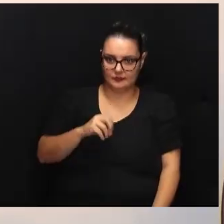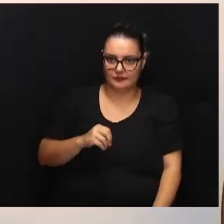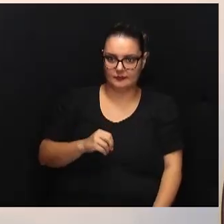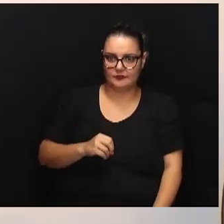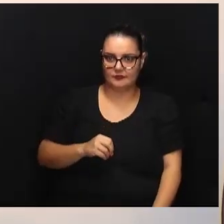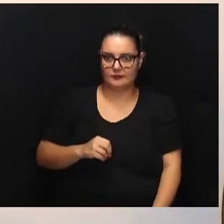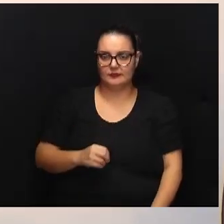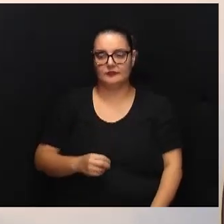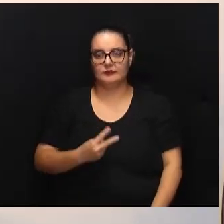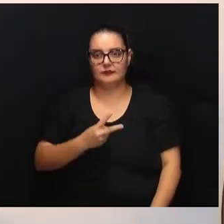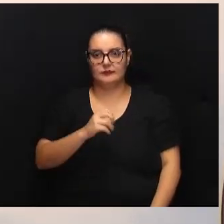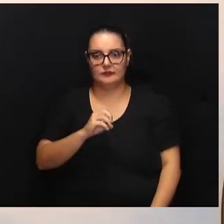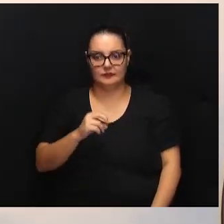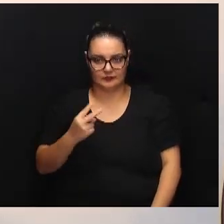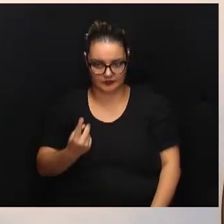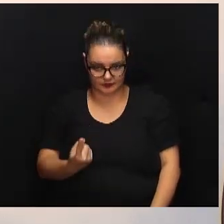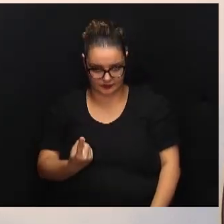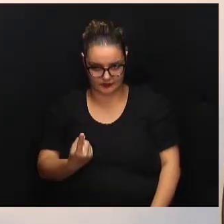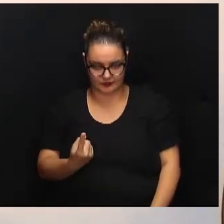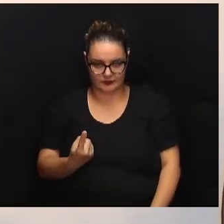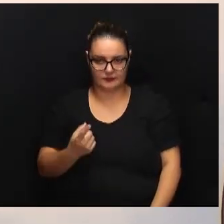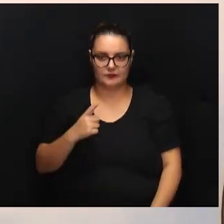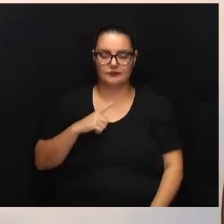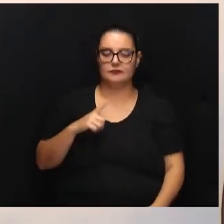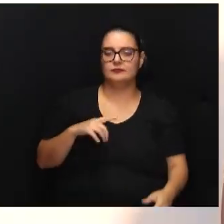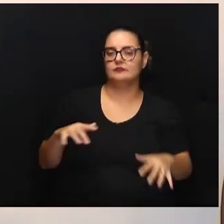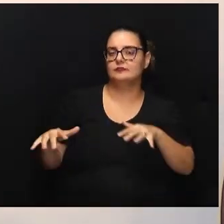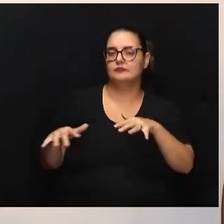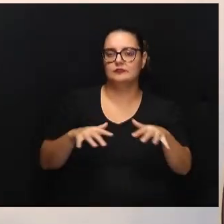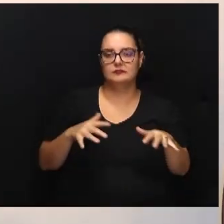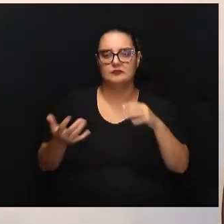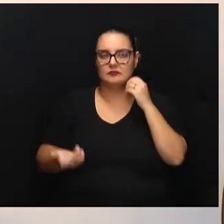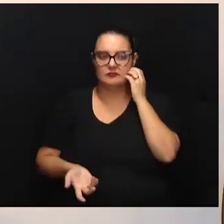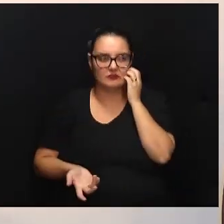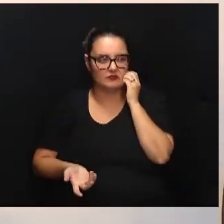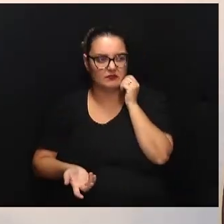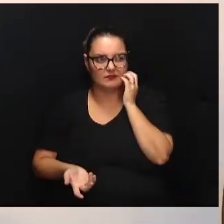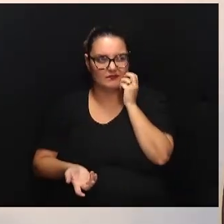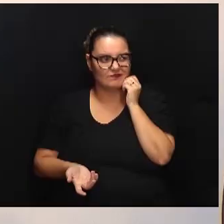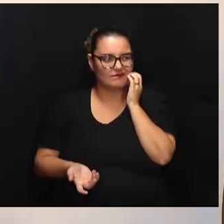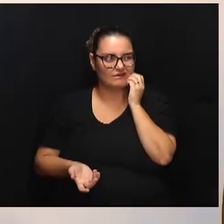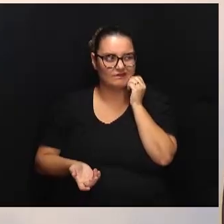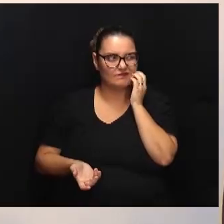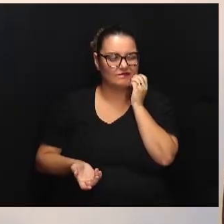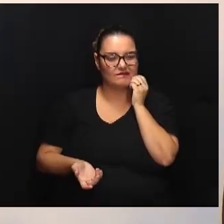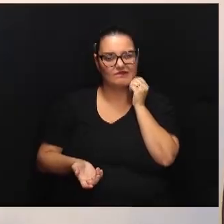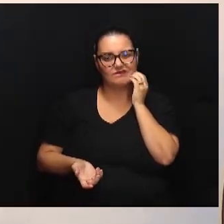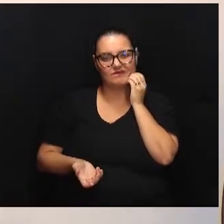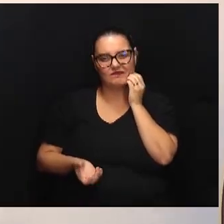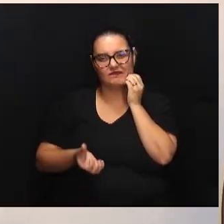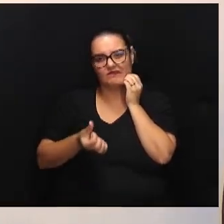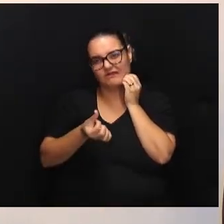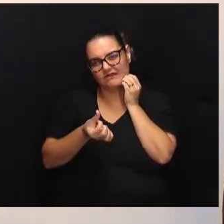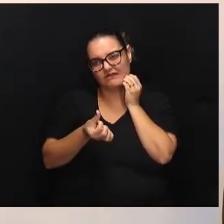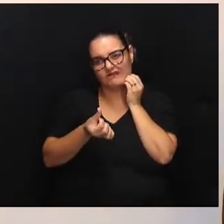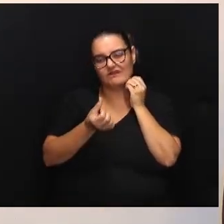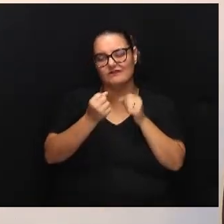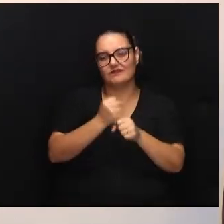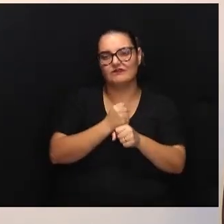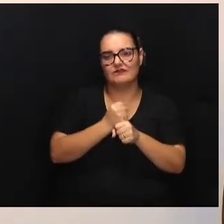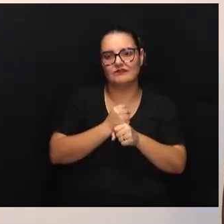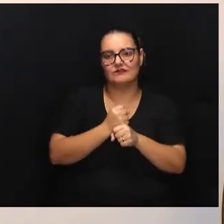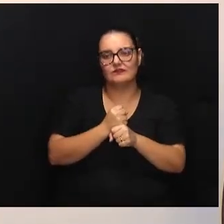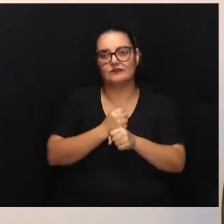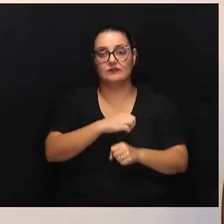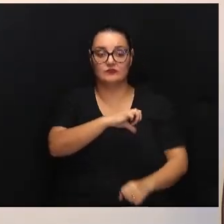Lúcia Castro. Em 2001, a gente tinha um movimento, coisa de 6 anos, né? O